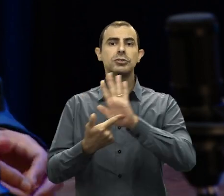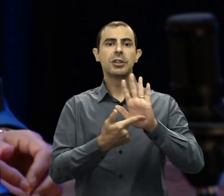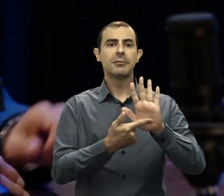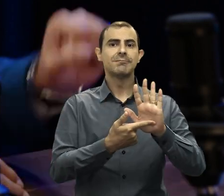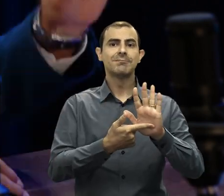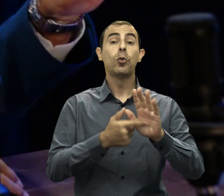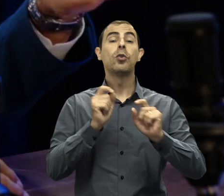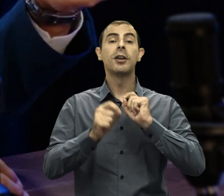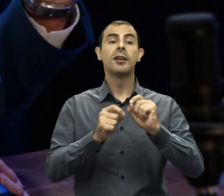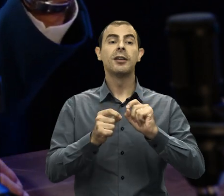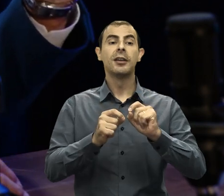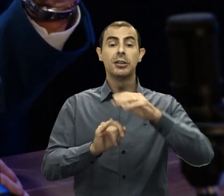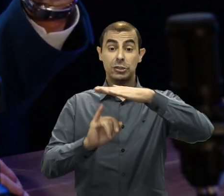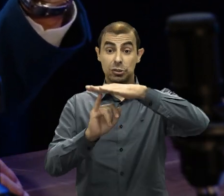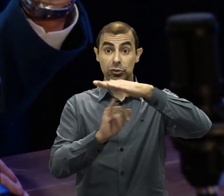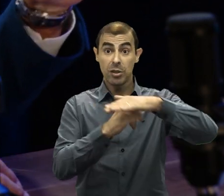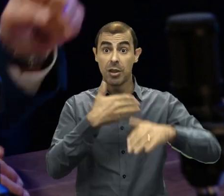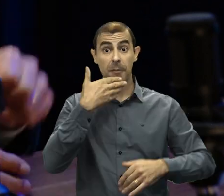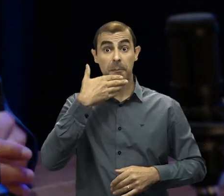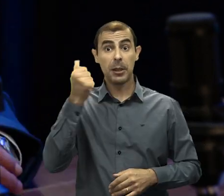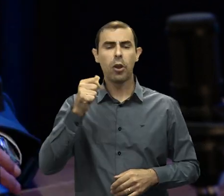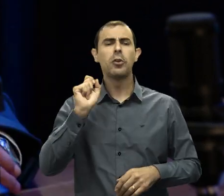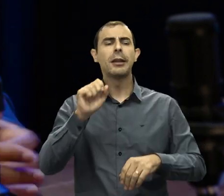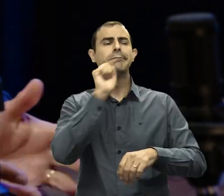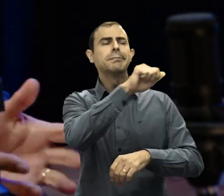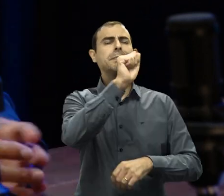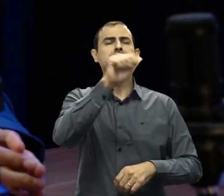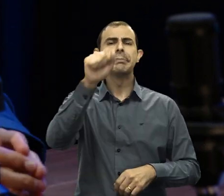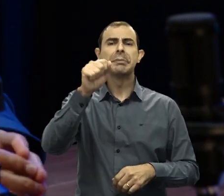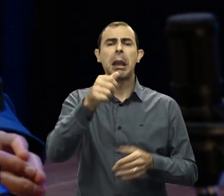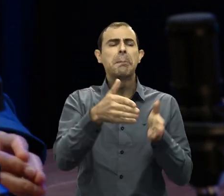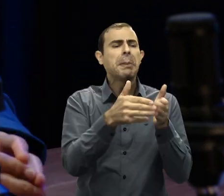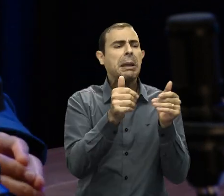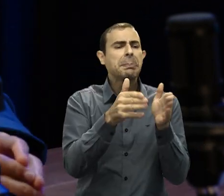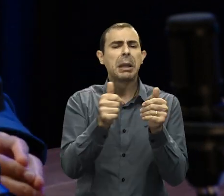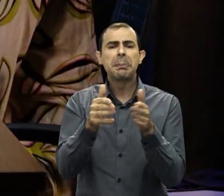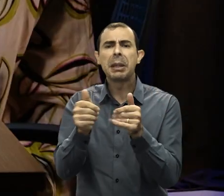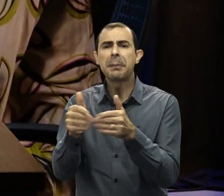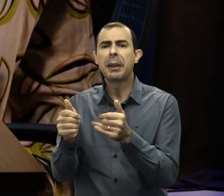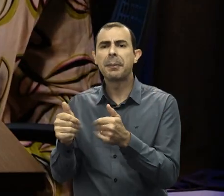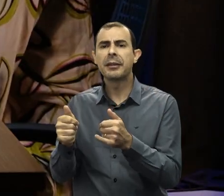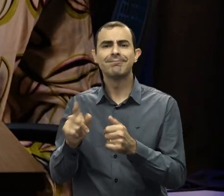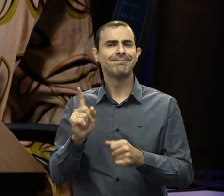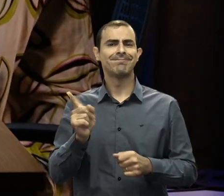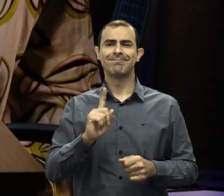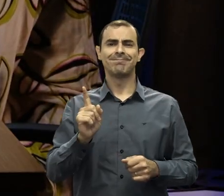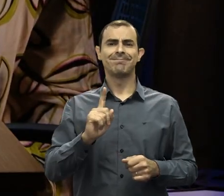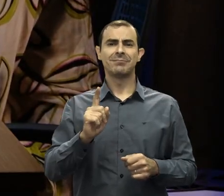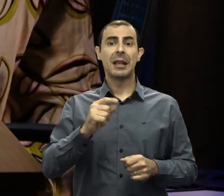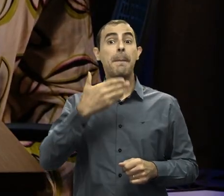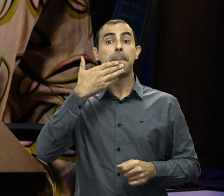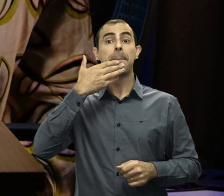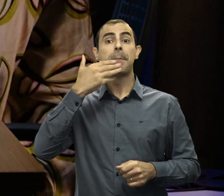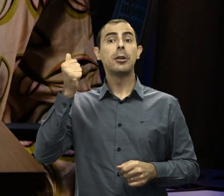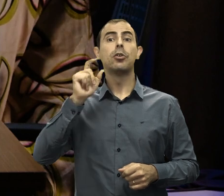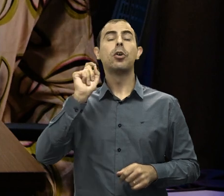melhor do que você ficar batendo no porta de gabinete pedindo bola, né, ou pedindo um kimono,